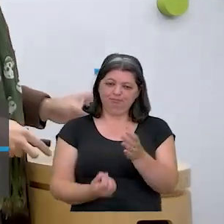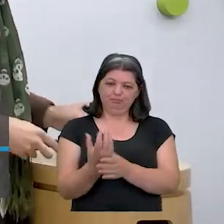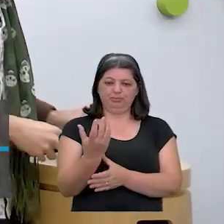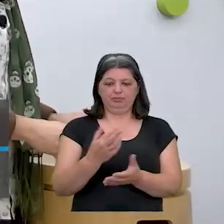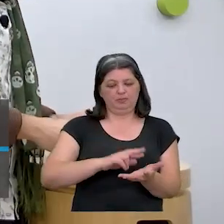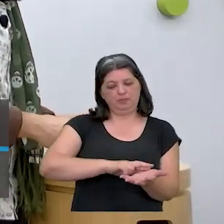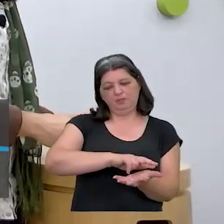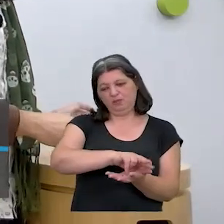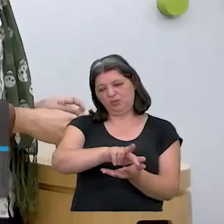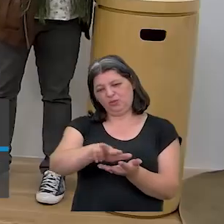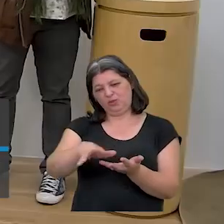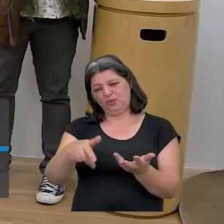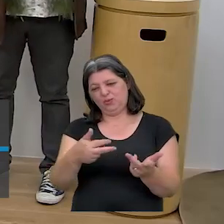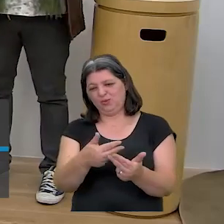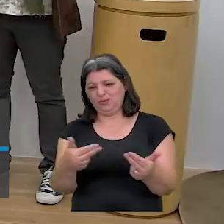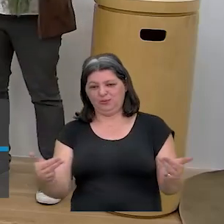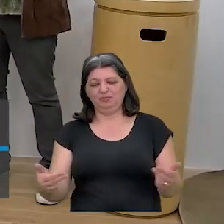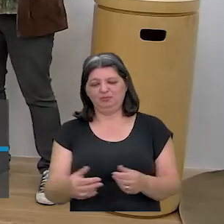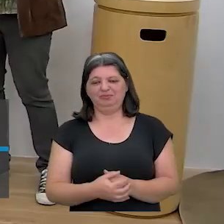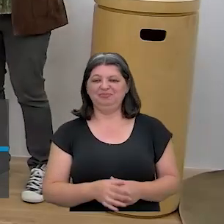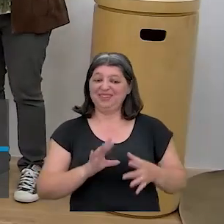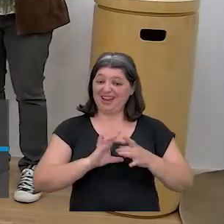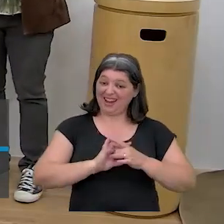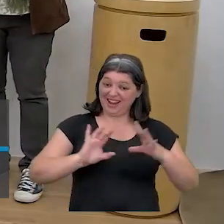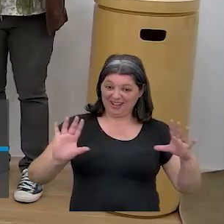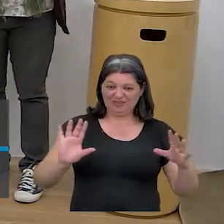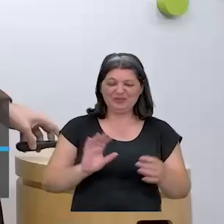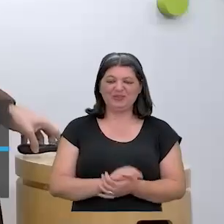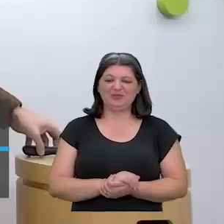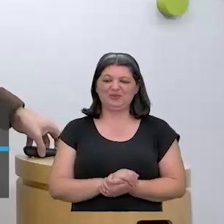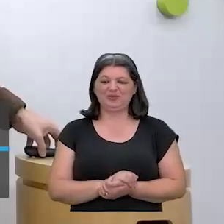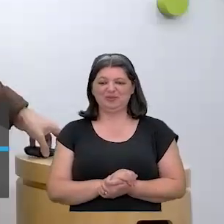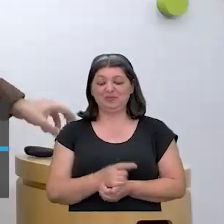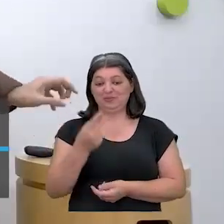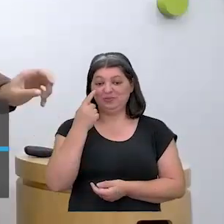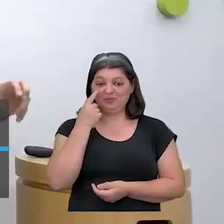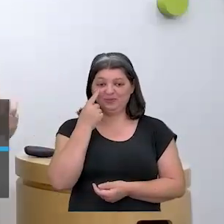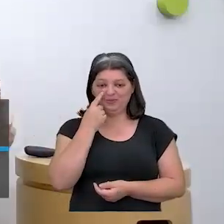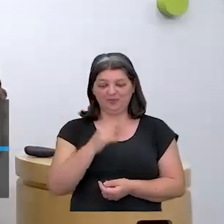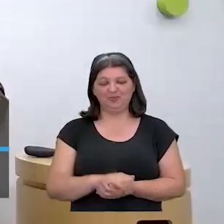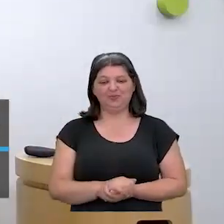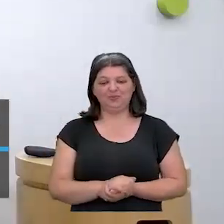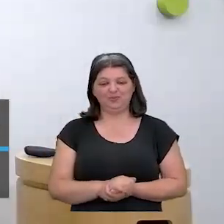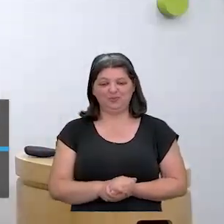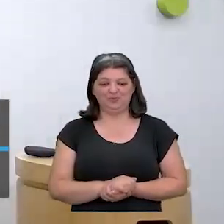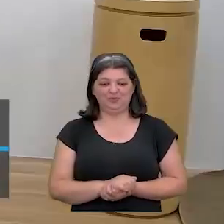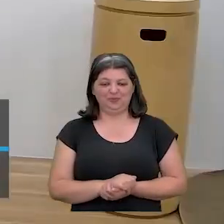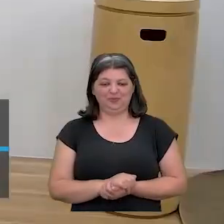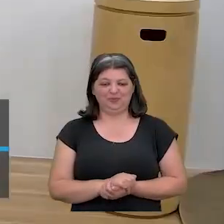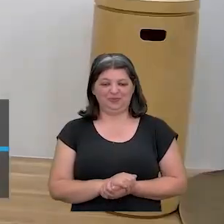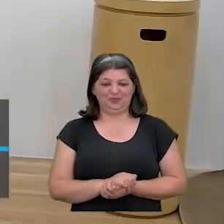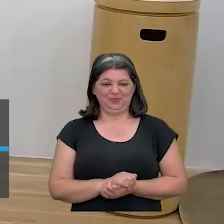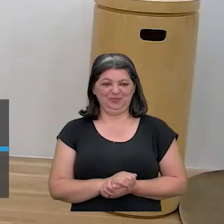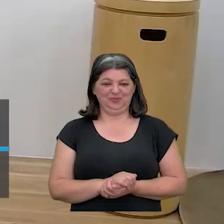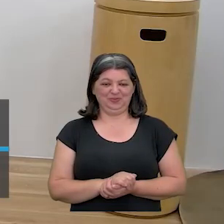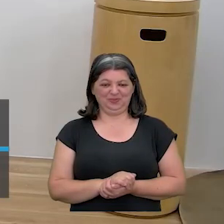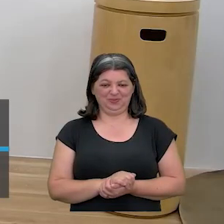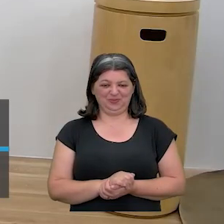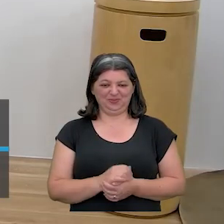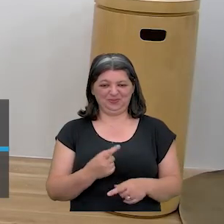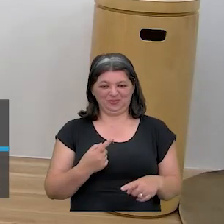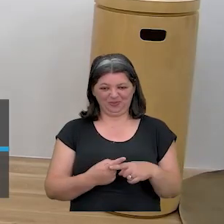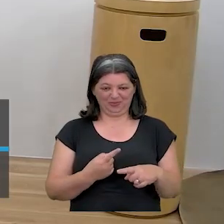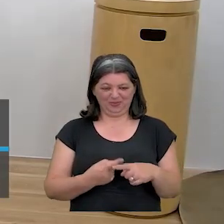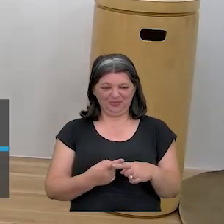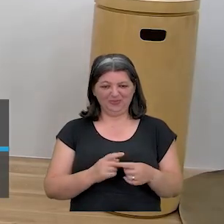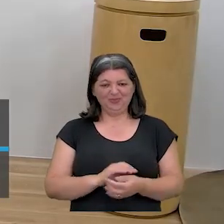correr solta. Nós vamos dar um exemplozinho aqui, olha só. Vou pegar aqui, ó, tem papel aqui. A gente pode